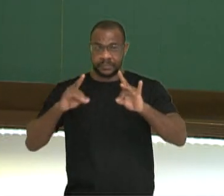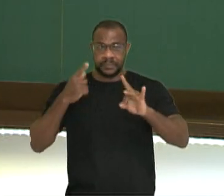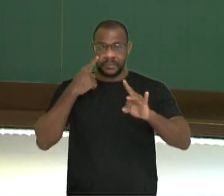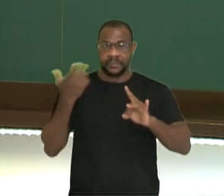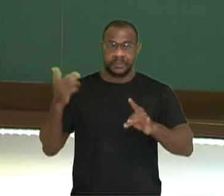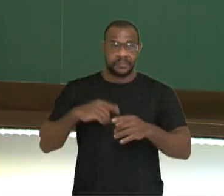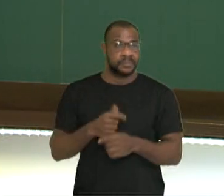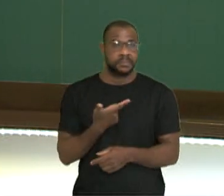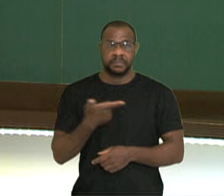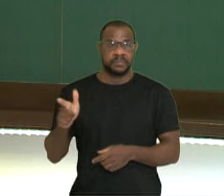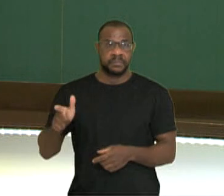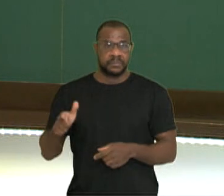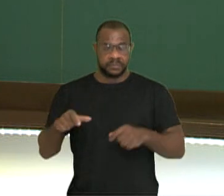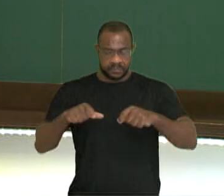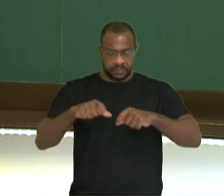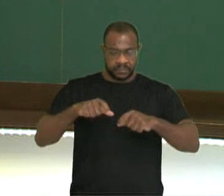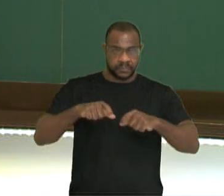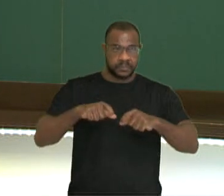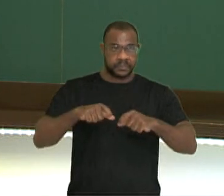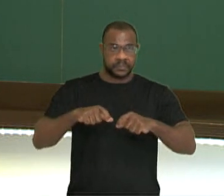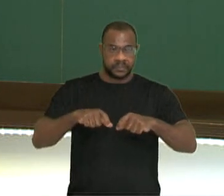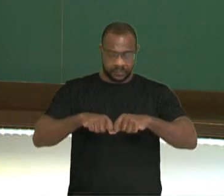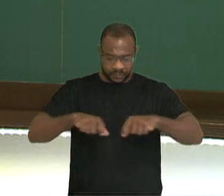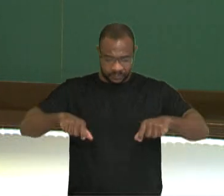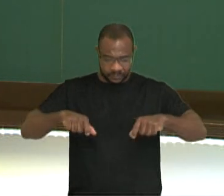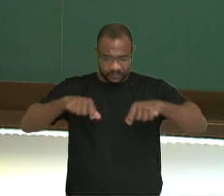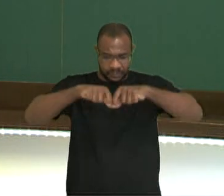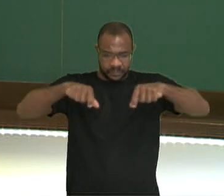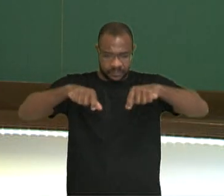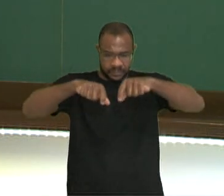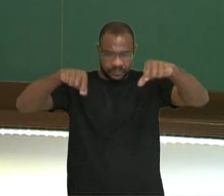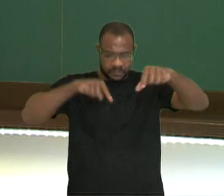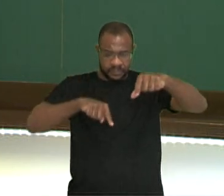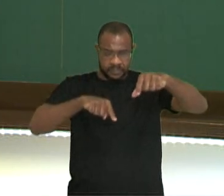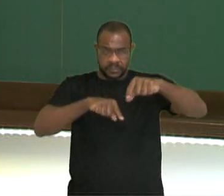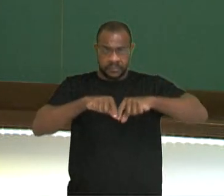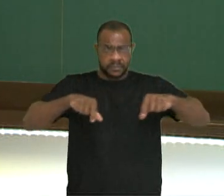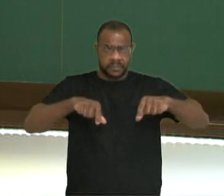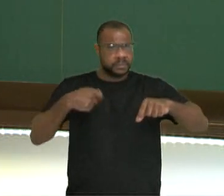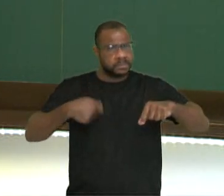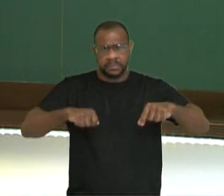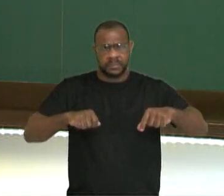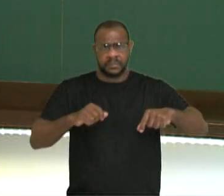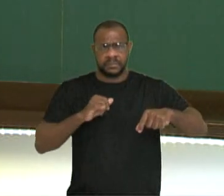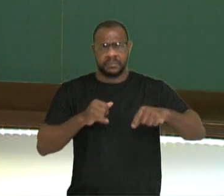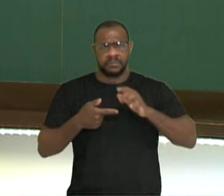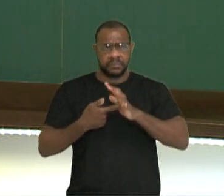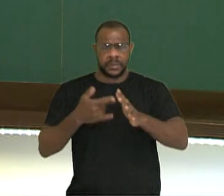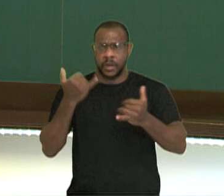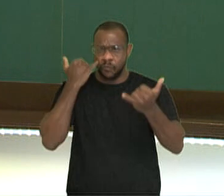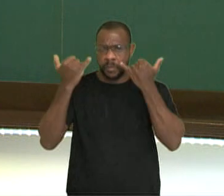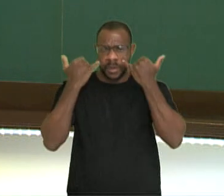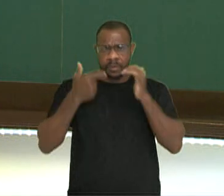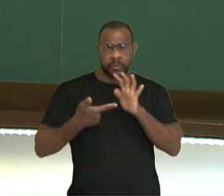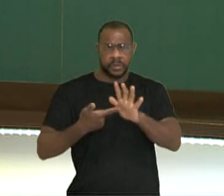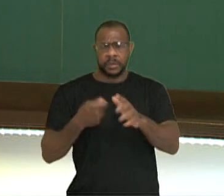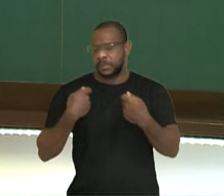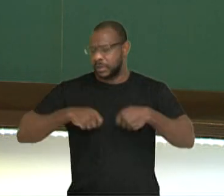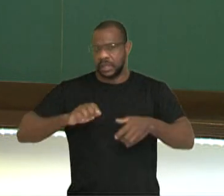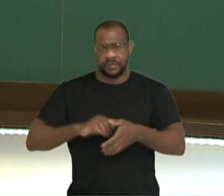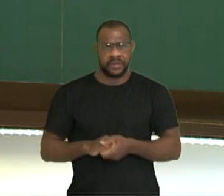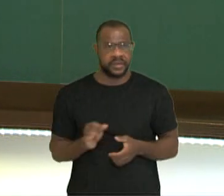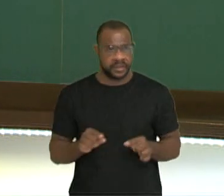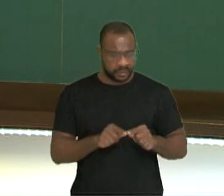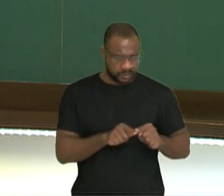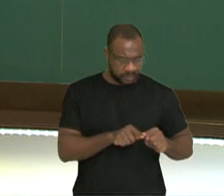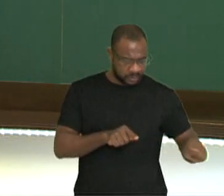é o detalhe da pilha do meio. Eu não precisava dizer que a pilha do meio era 2xyz. Por quê? Porque se esse comprimento é z, essa